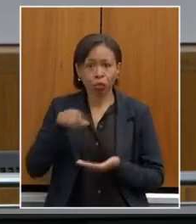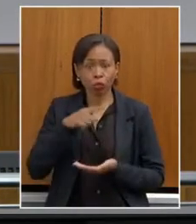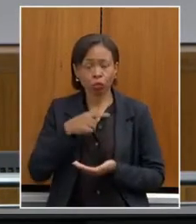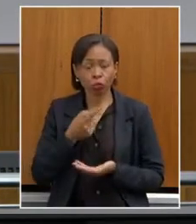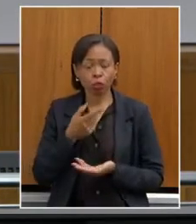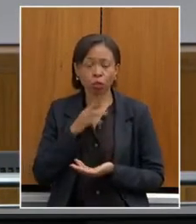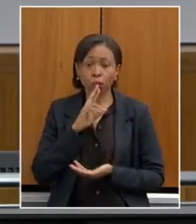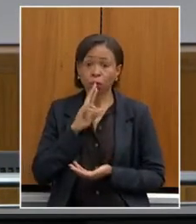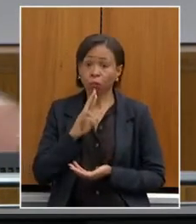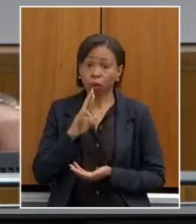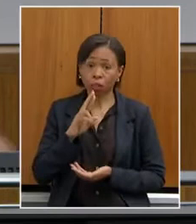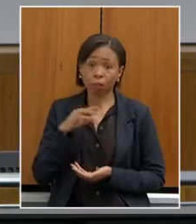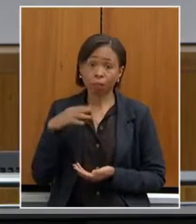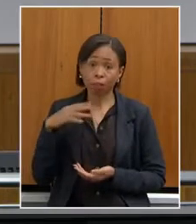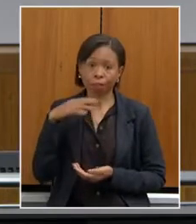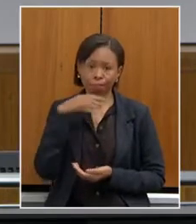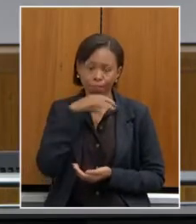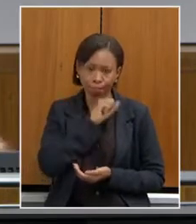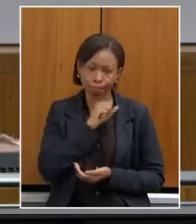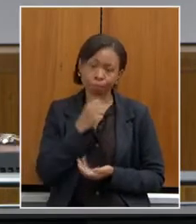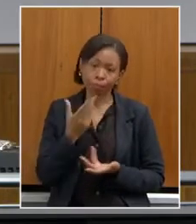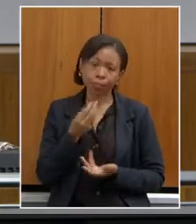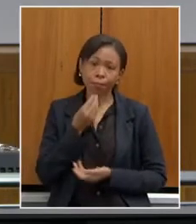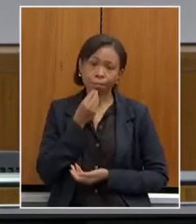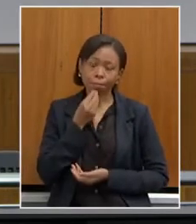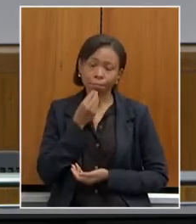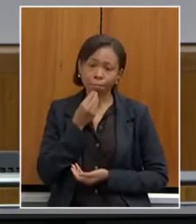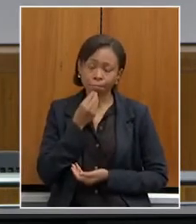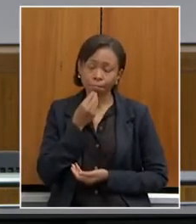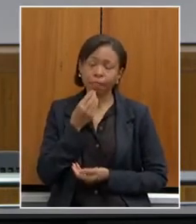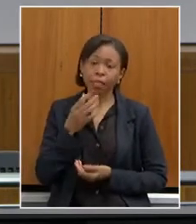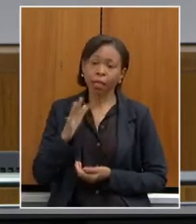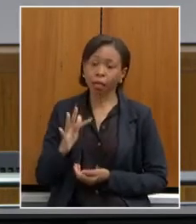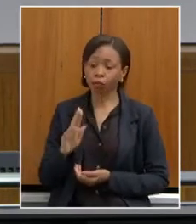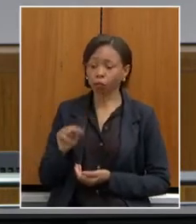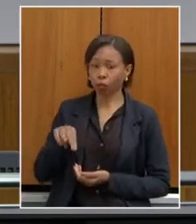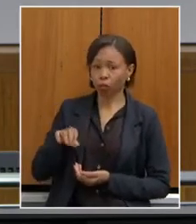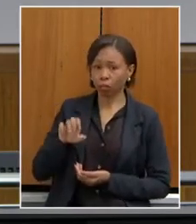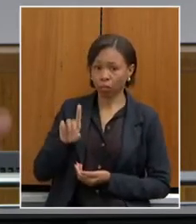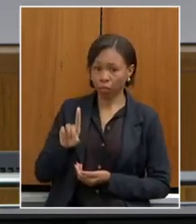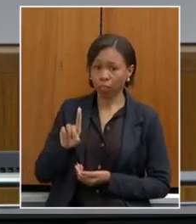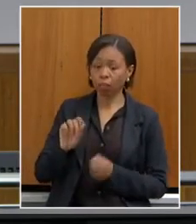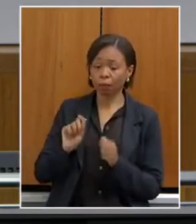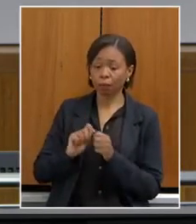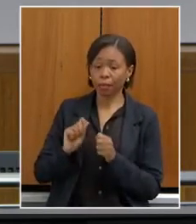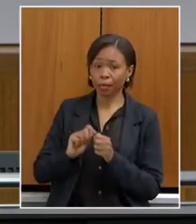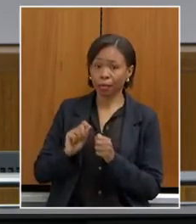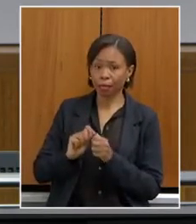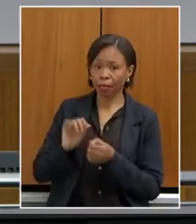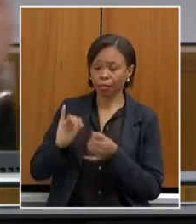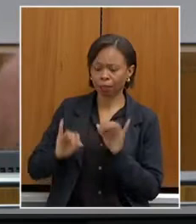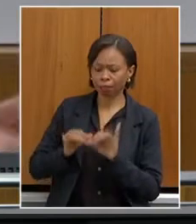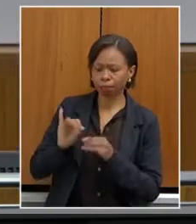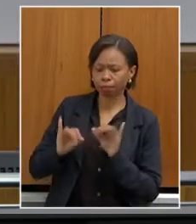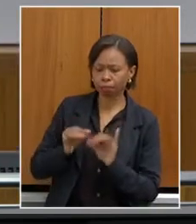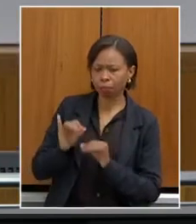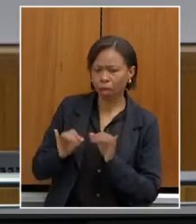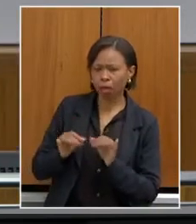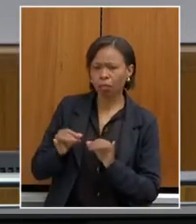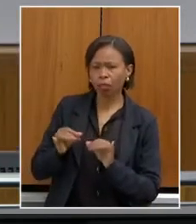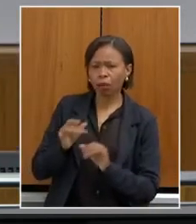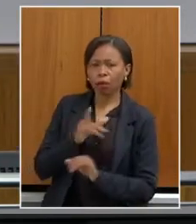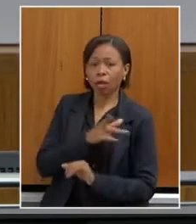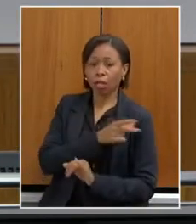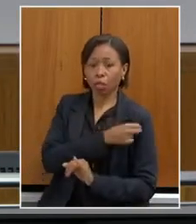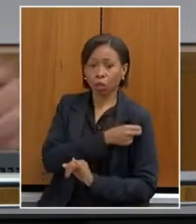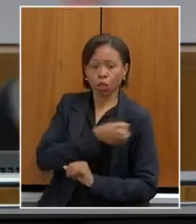é a FUNED consiga com esse investimento e com essa transferência de tecnologia fazer vacinas muito mais de gerações muito mais novas